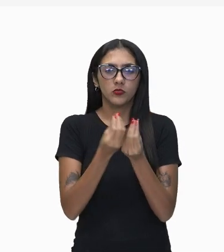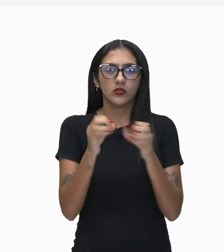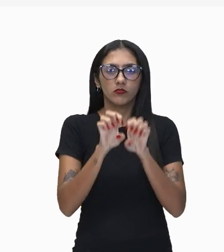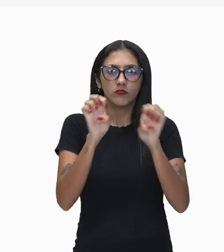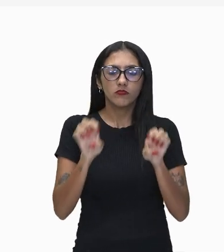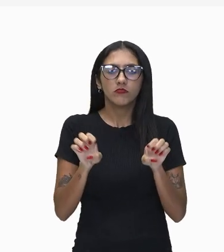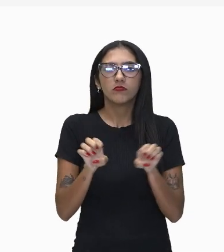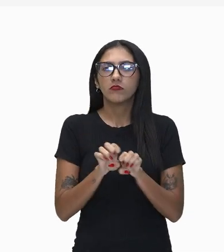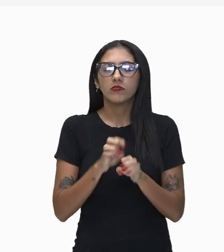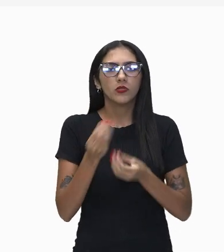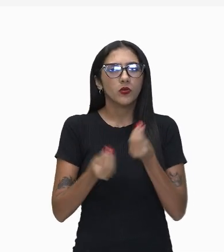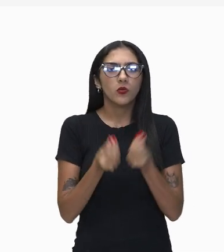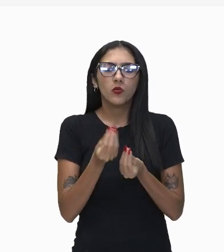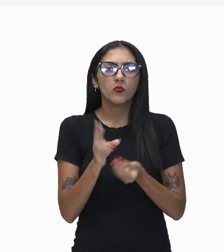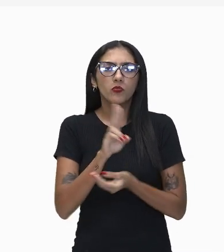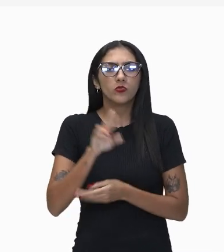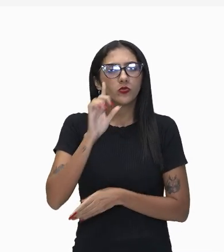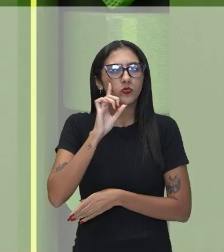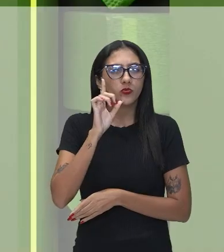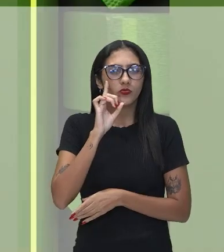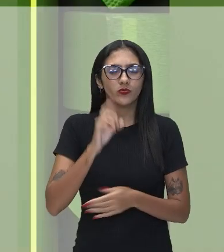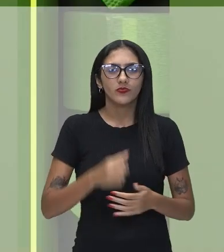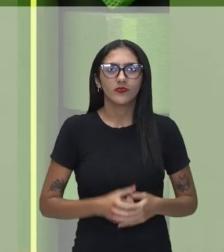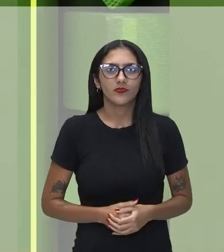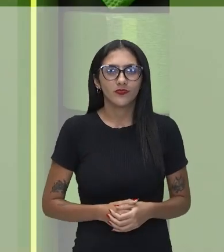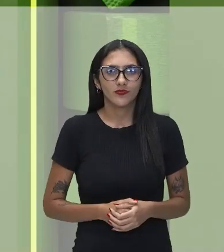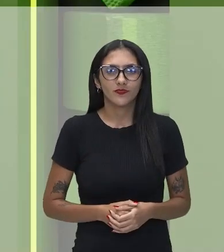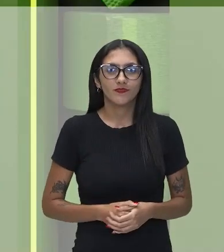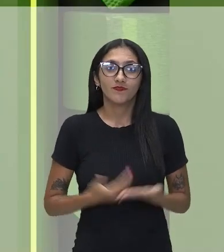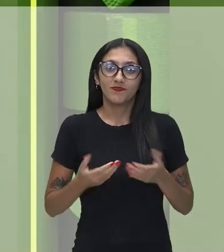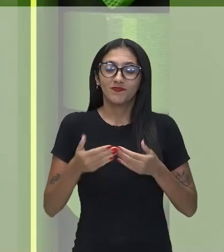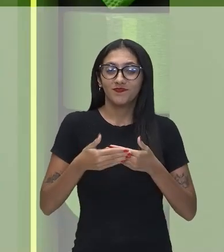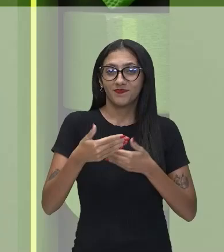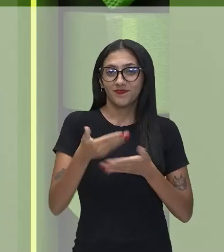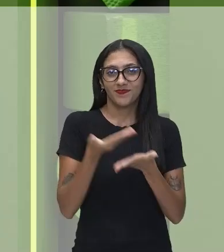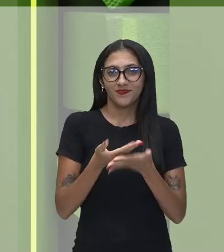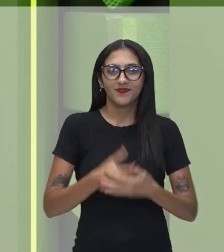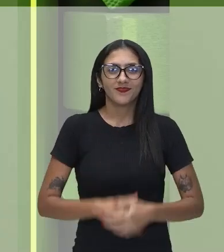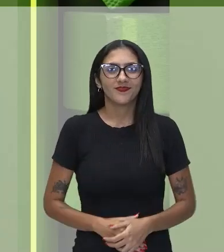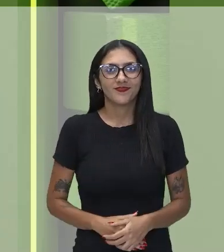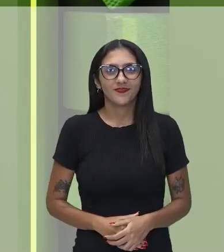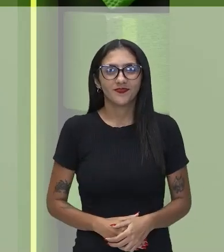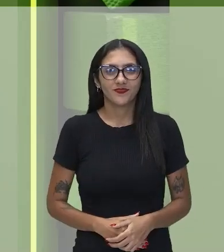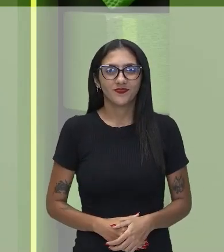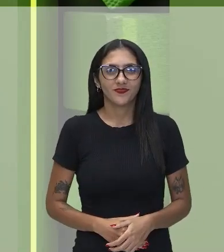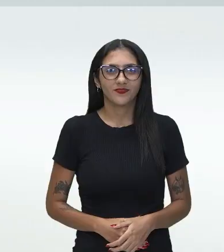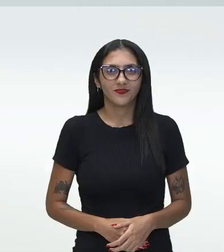orgânicas no cotidiano. E vamos à nossa aula.